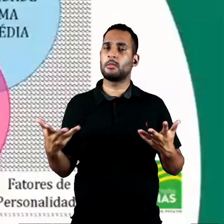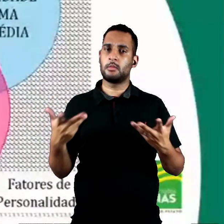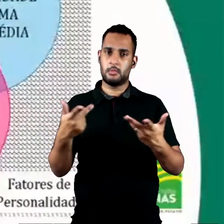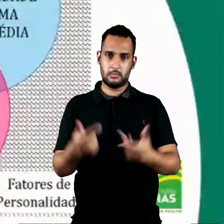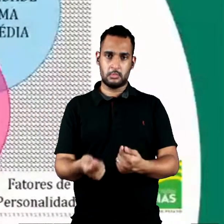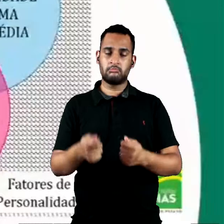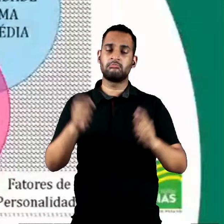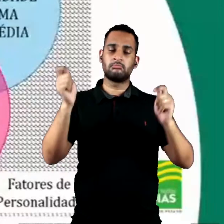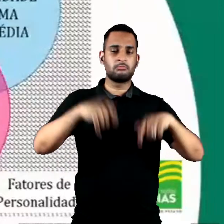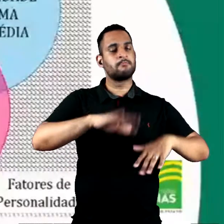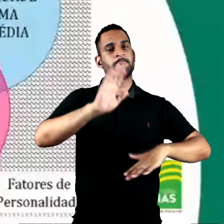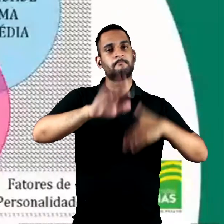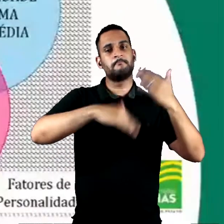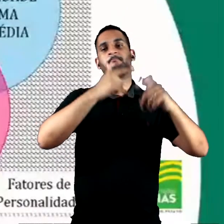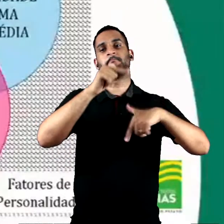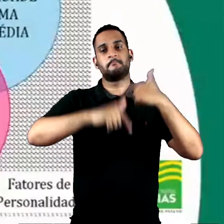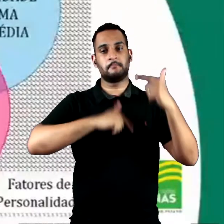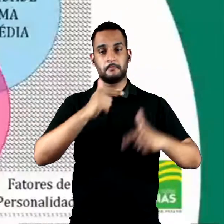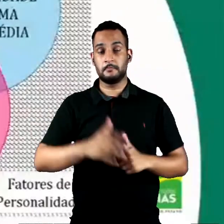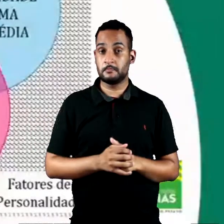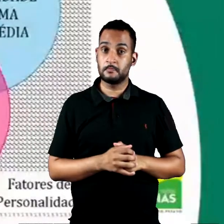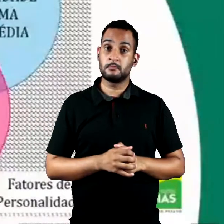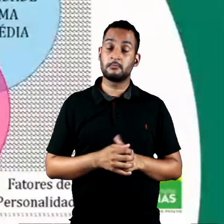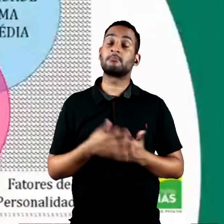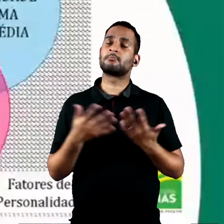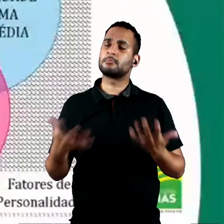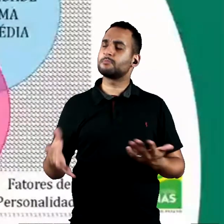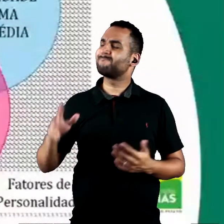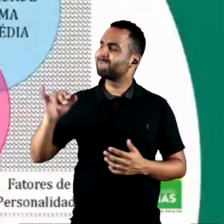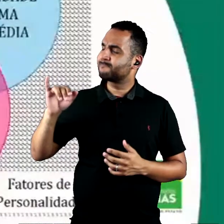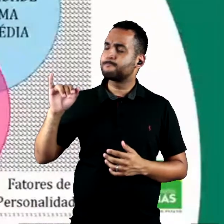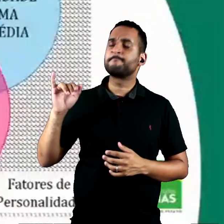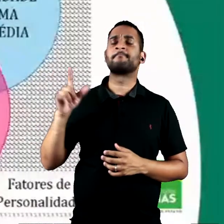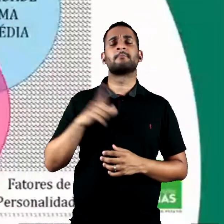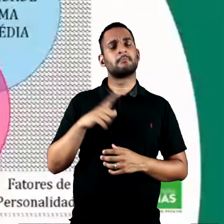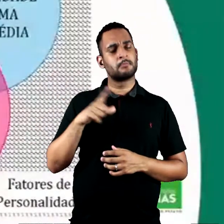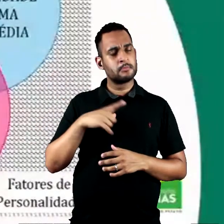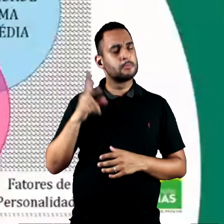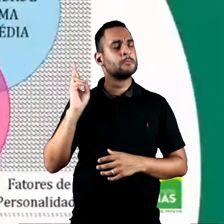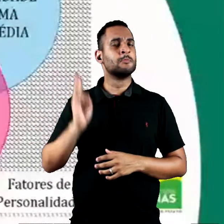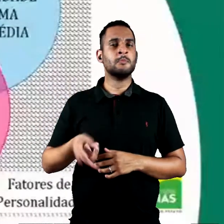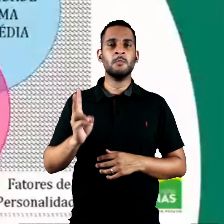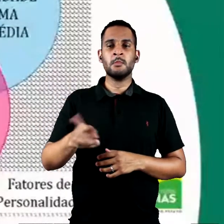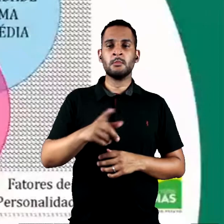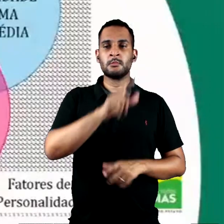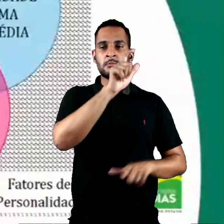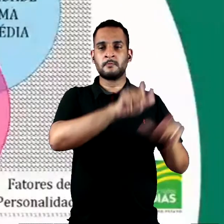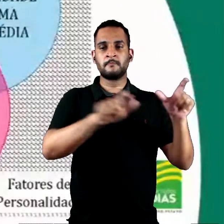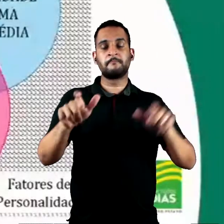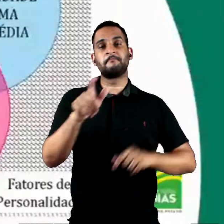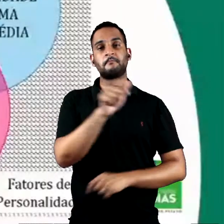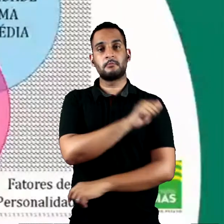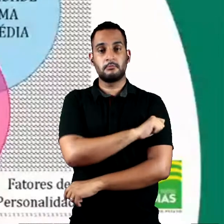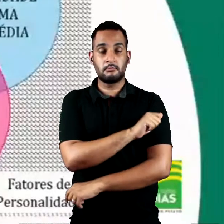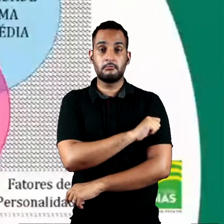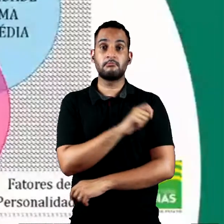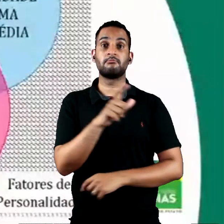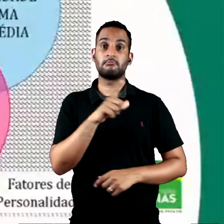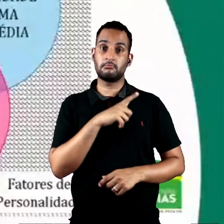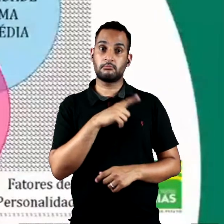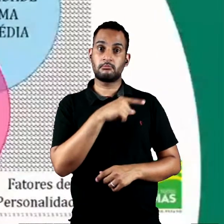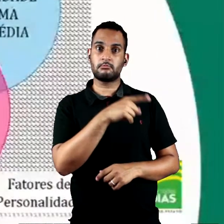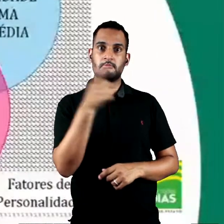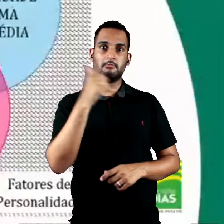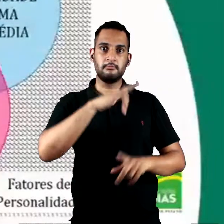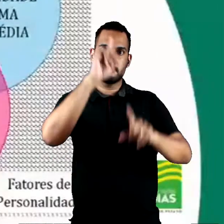habilidade de desenvolver um trabalho. É um ingrediente muito presente naqueles indivíduos que se destacam por sua